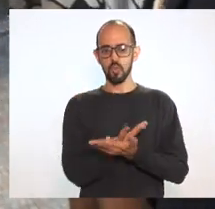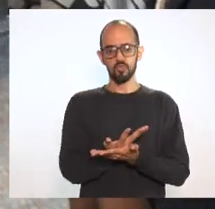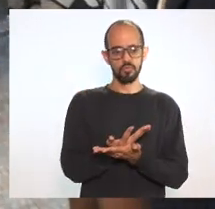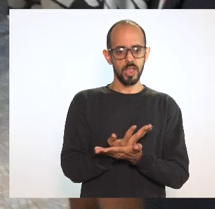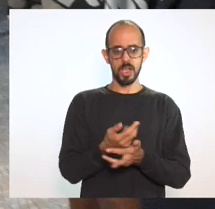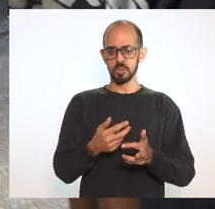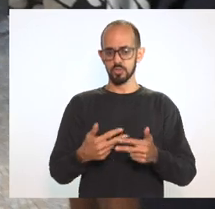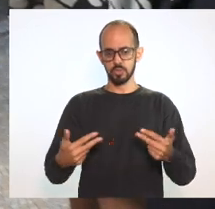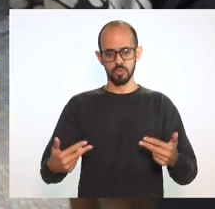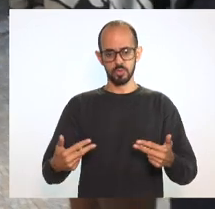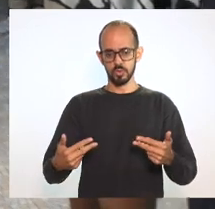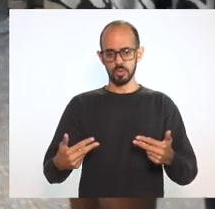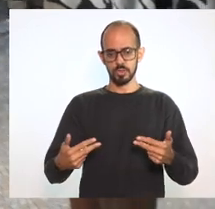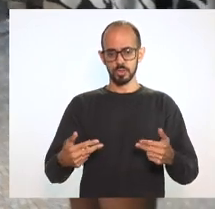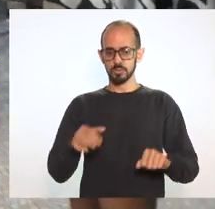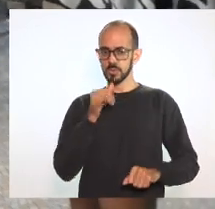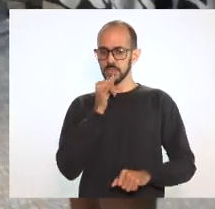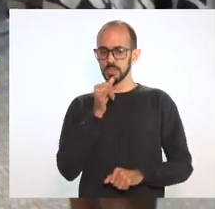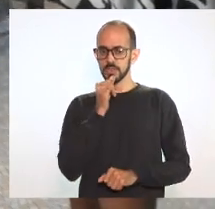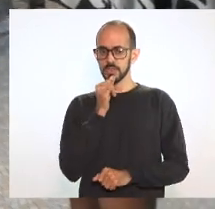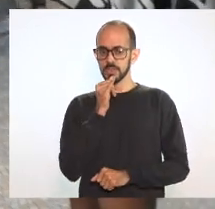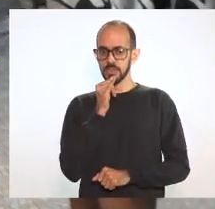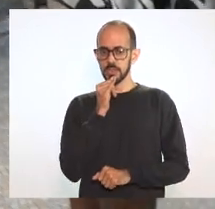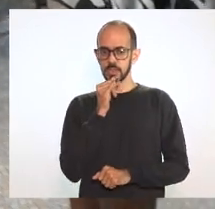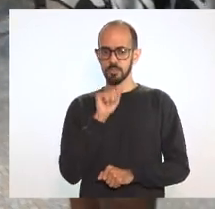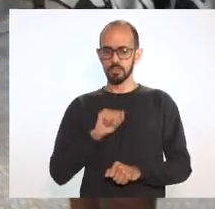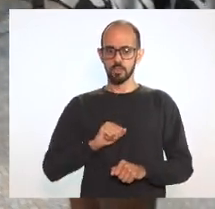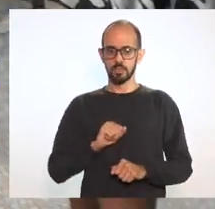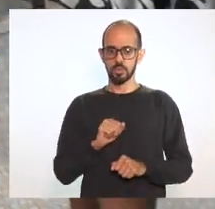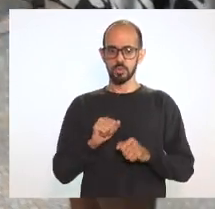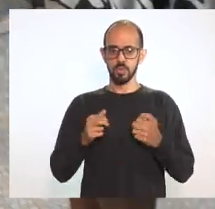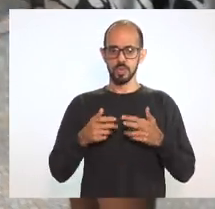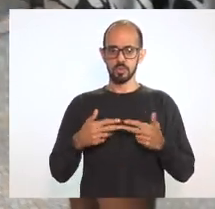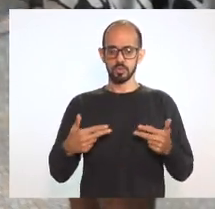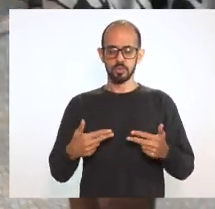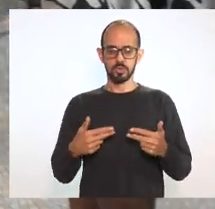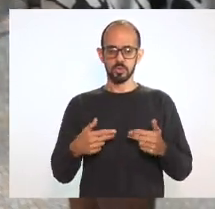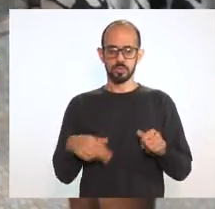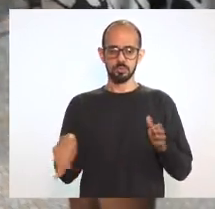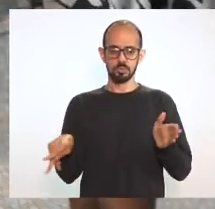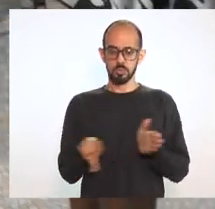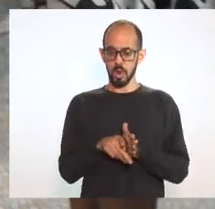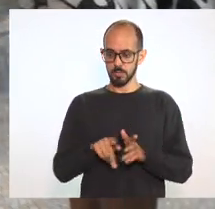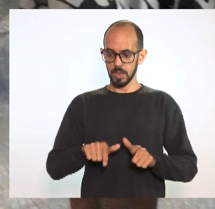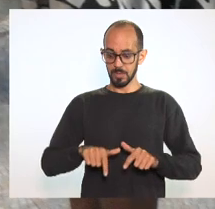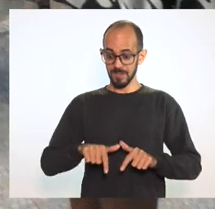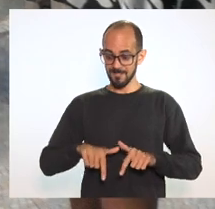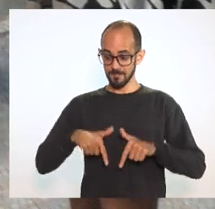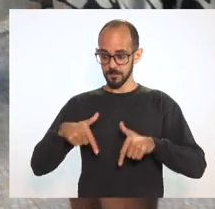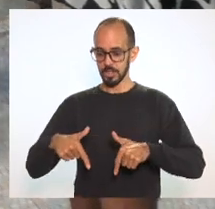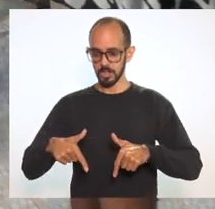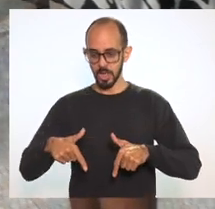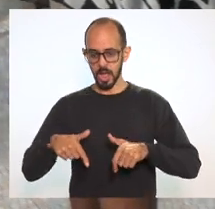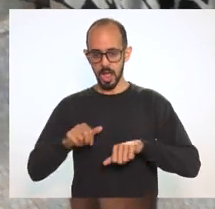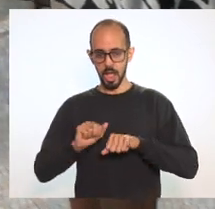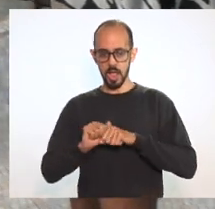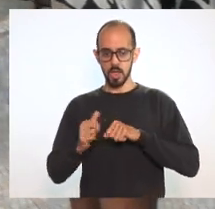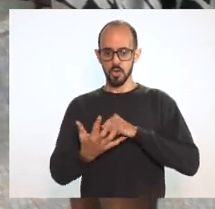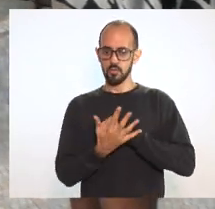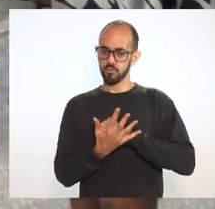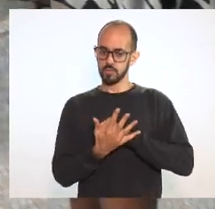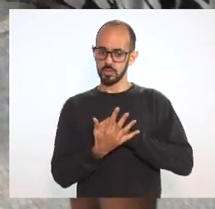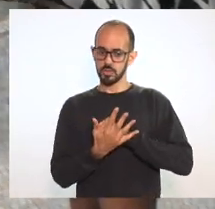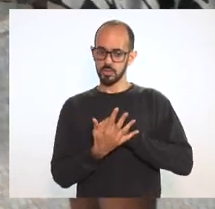Márcio Pacheco, que tem a ver, por exemplo, com a nota técnica emitida pela Secretaria Extraordinária de Enfrentamento à Covid. Então, a baixa em diligência